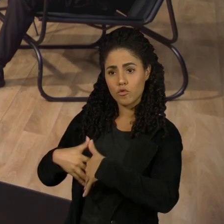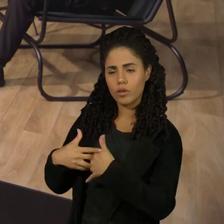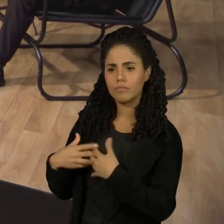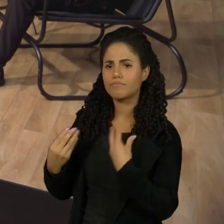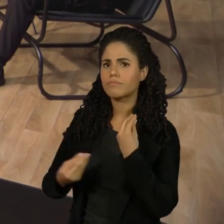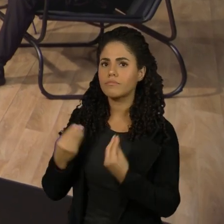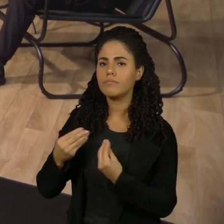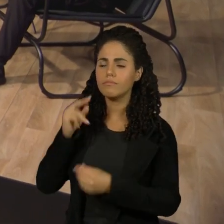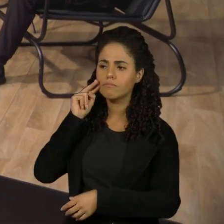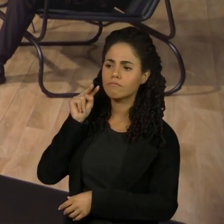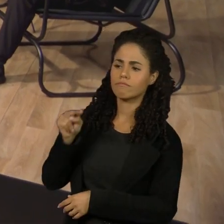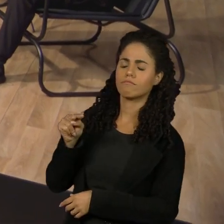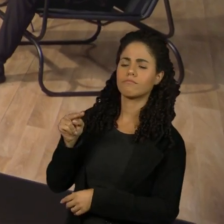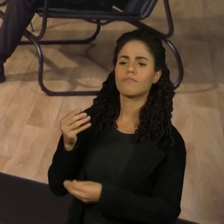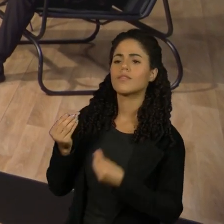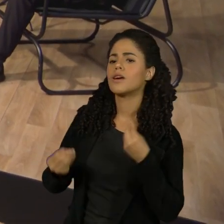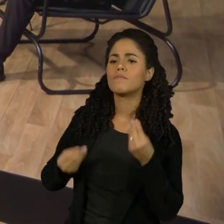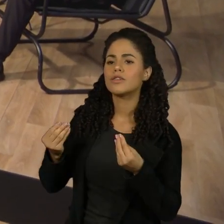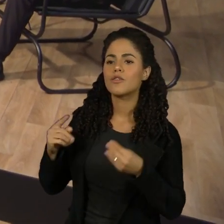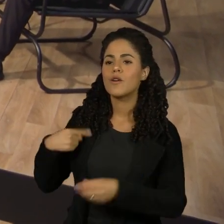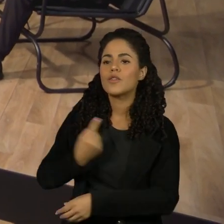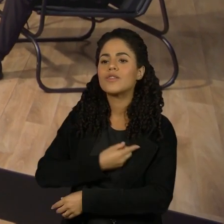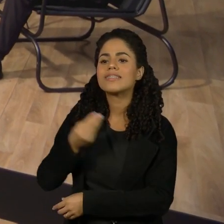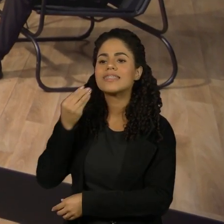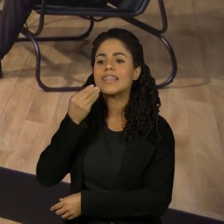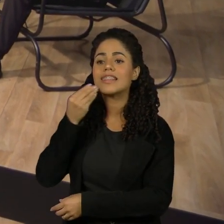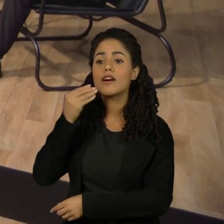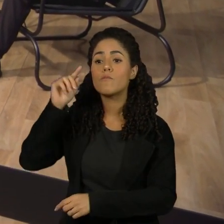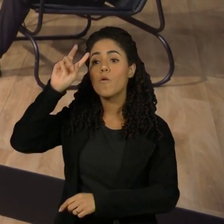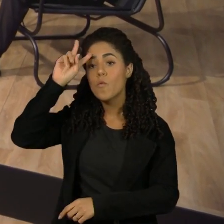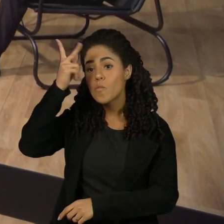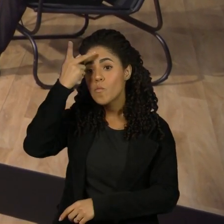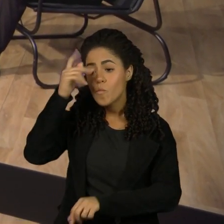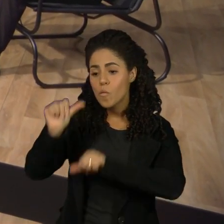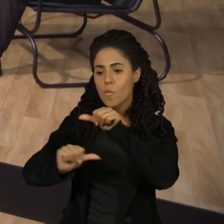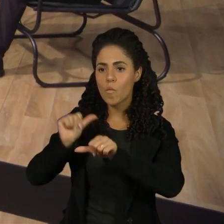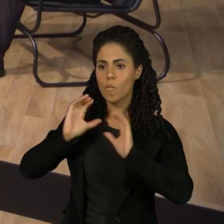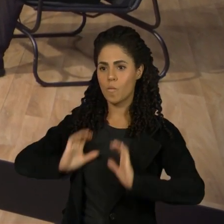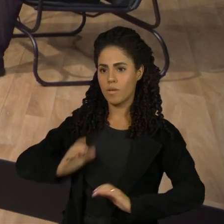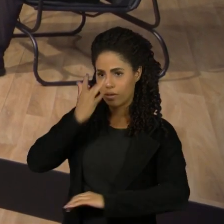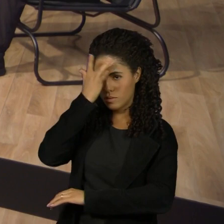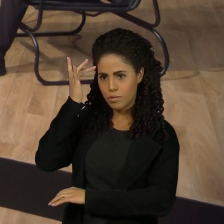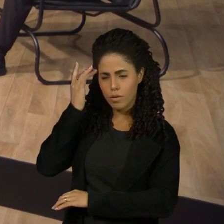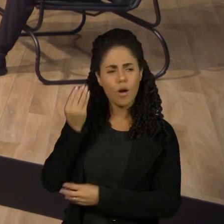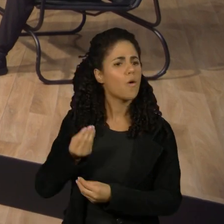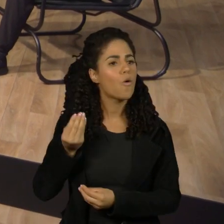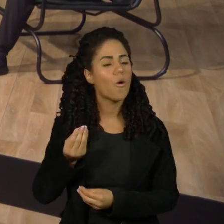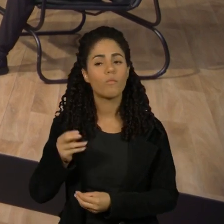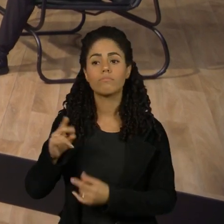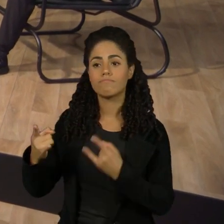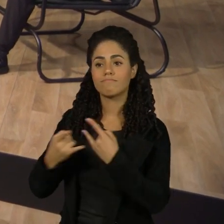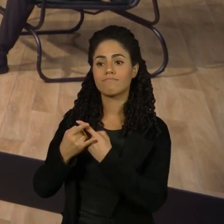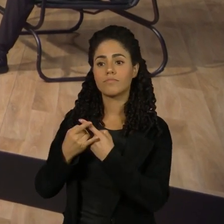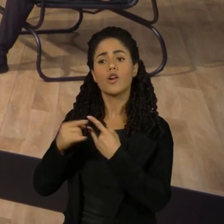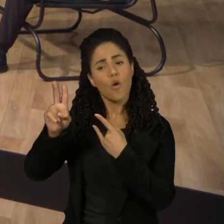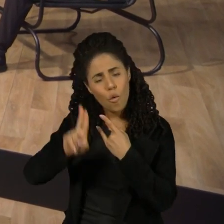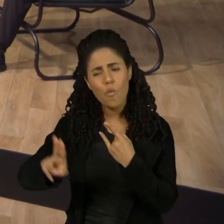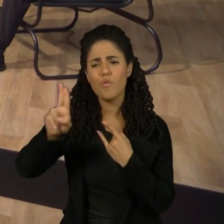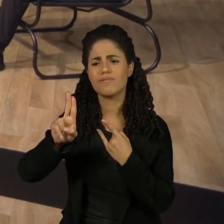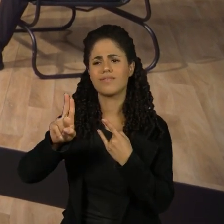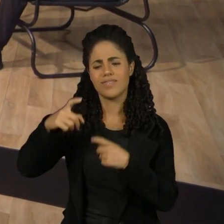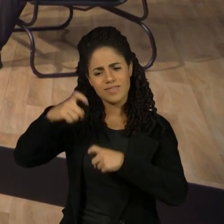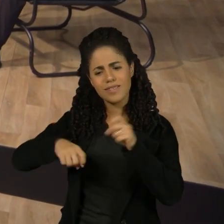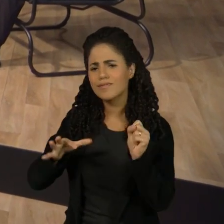era o que parecia mais óbvio, que é a gente tentar mudar o comportamento das pessoas. De que forma? Use preservativo, faça sexo